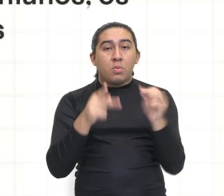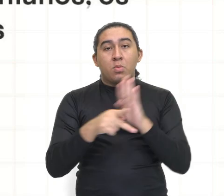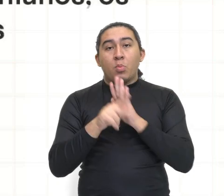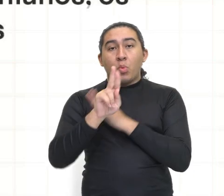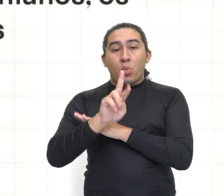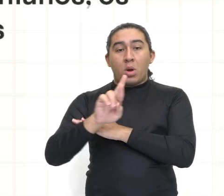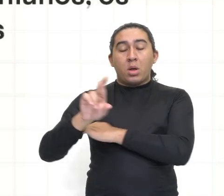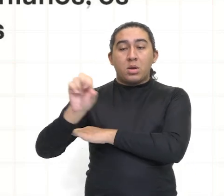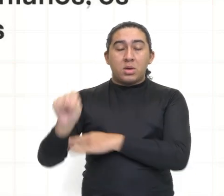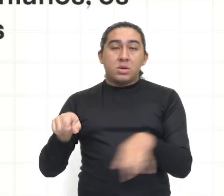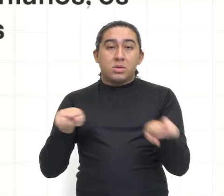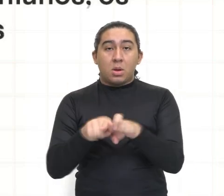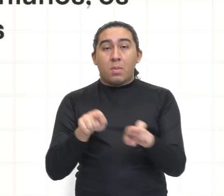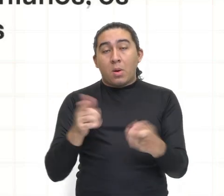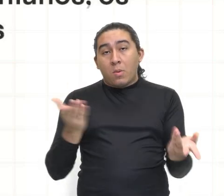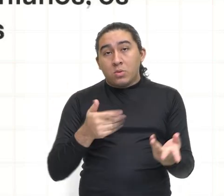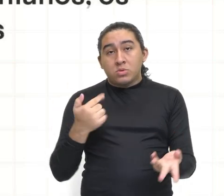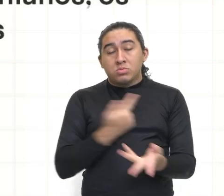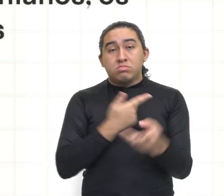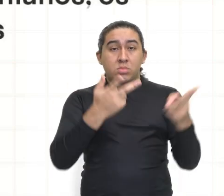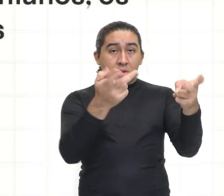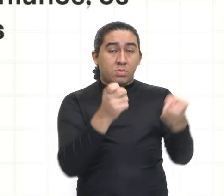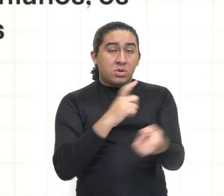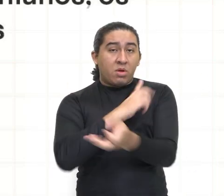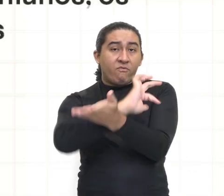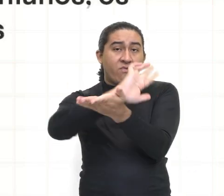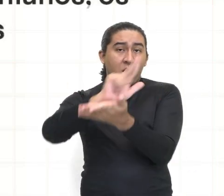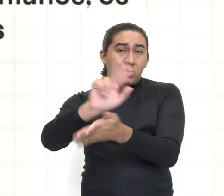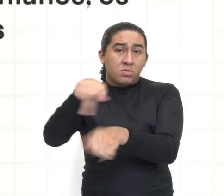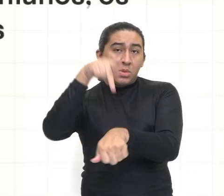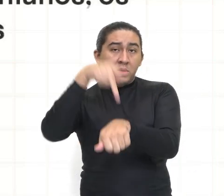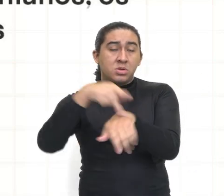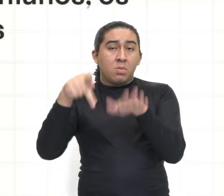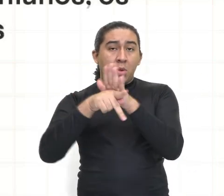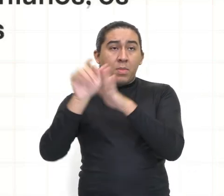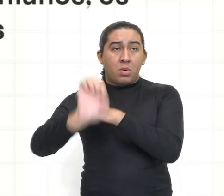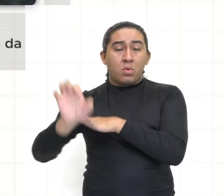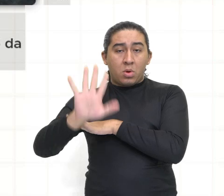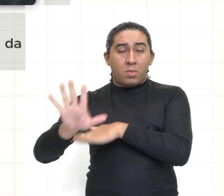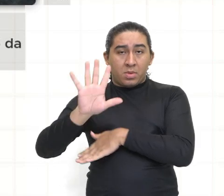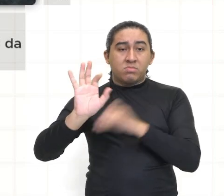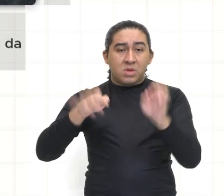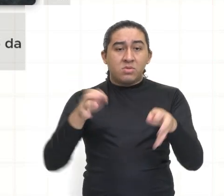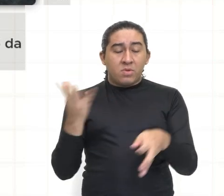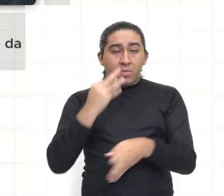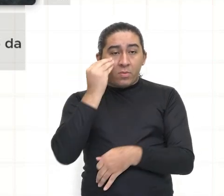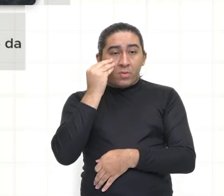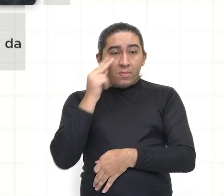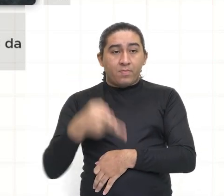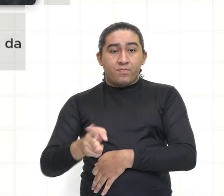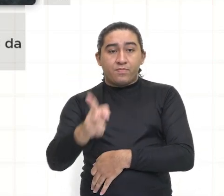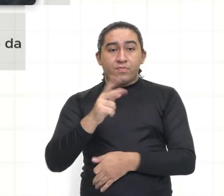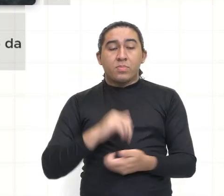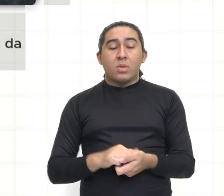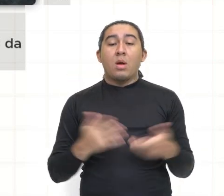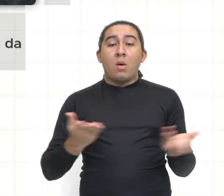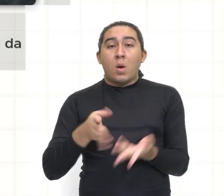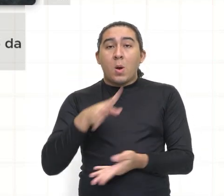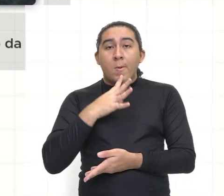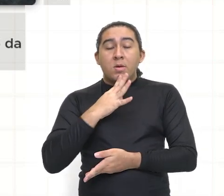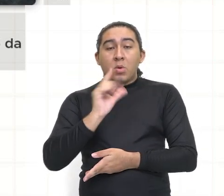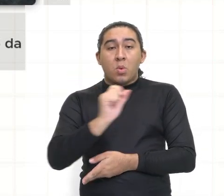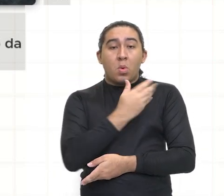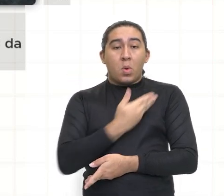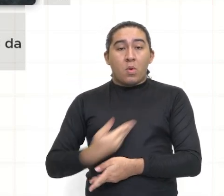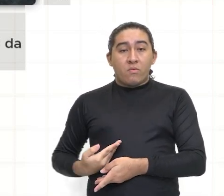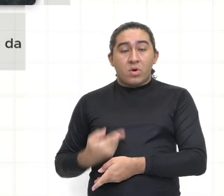gente vê que pertence ao território de vários países do leste europeu. Vamos adiante. Vamos conhecer então ali o